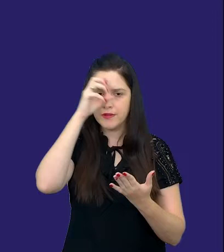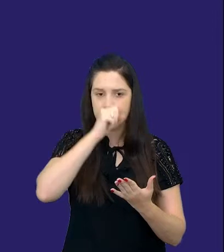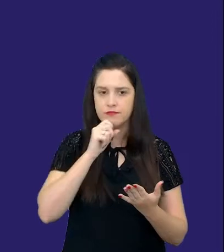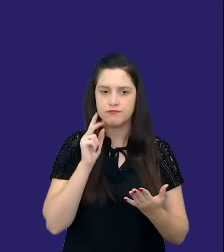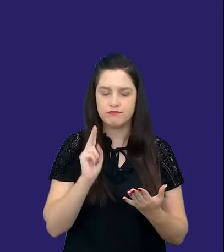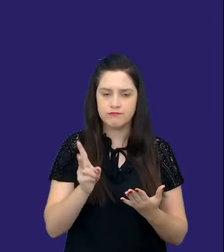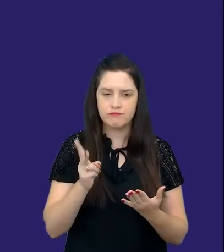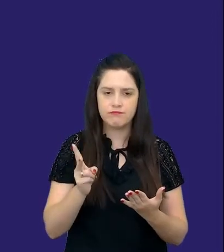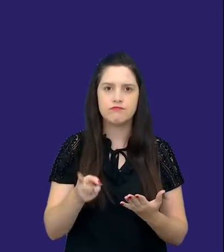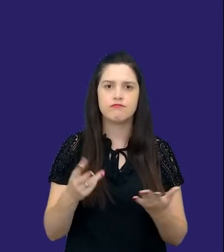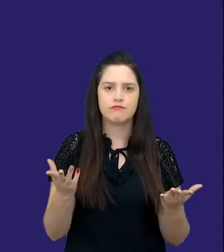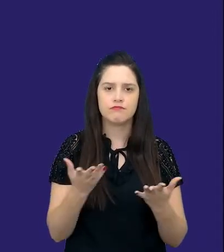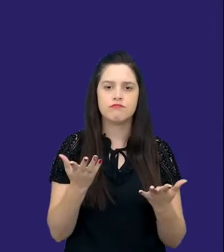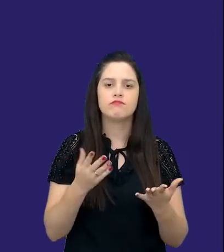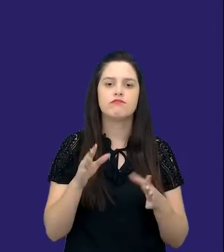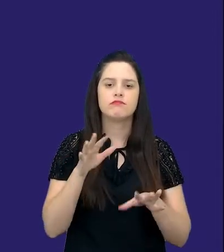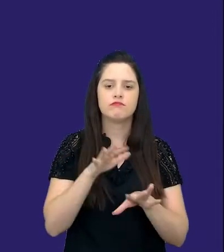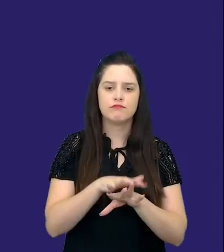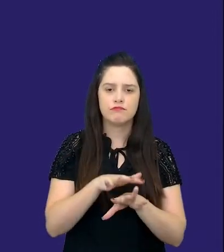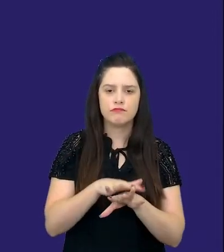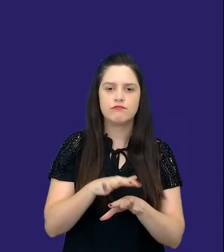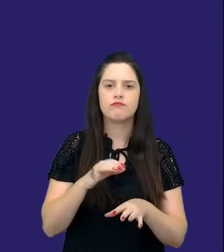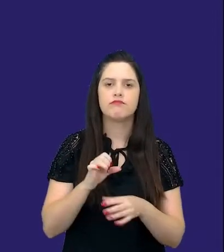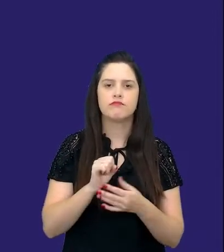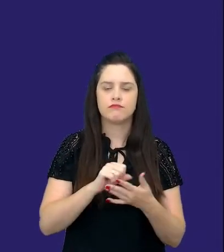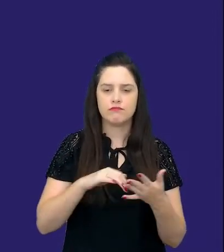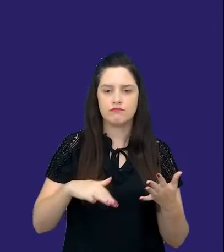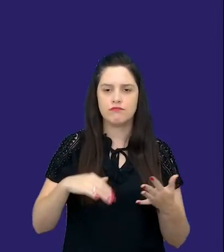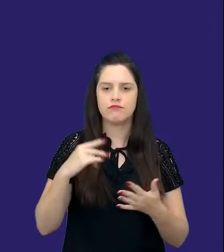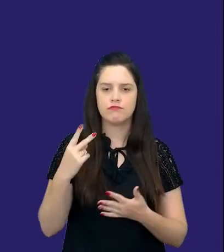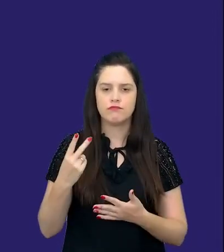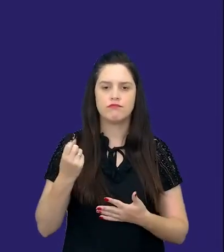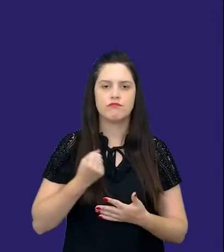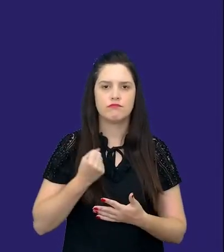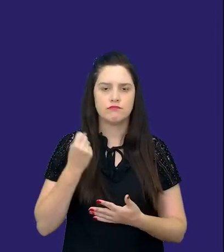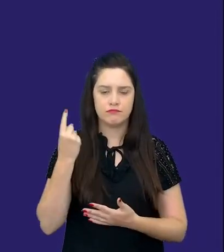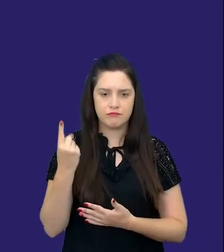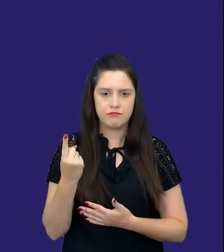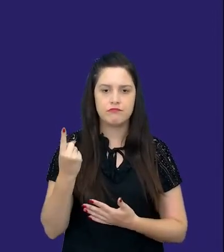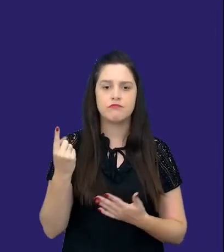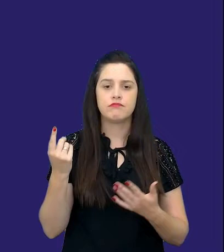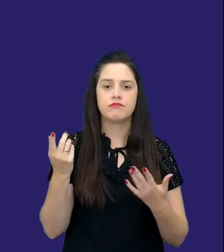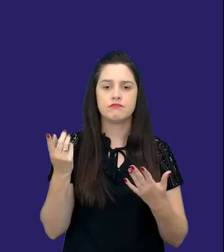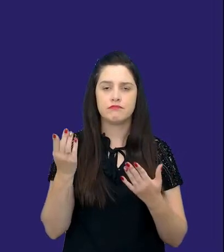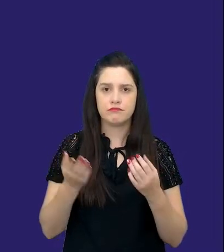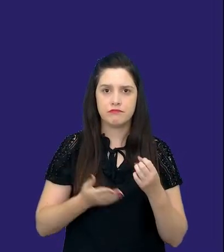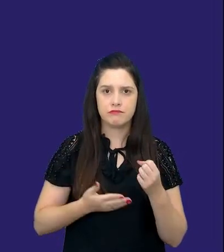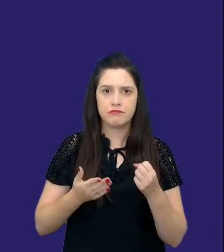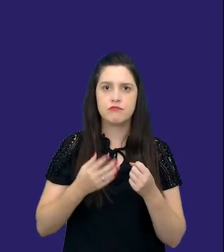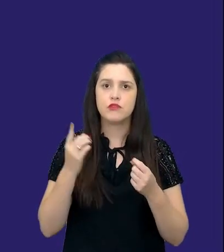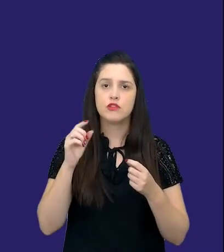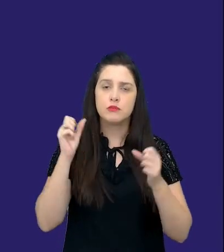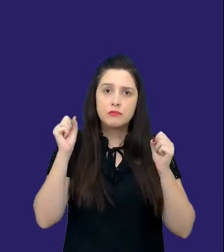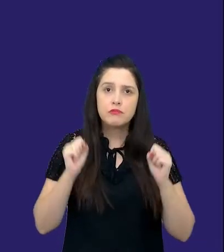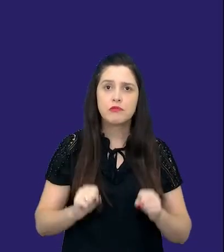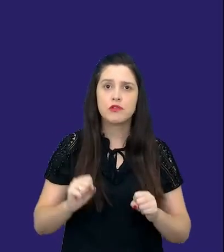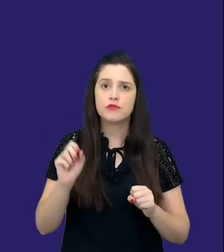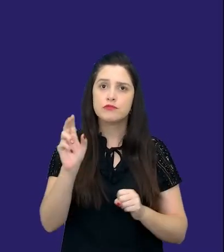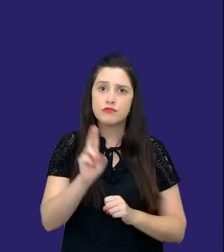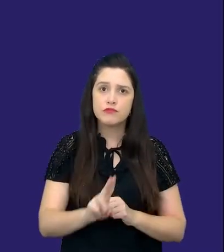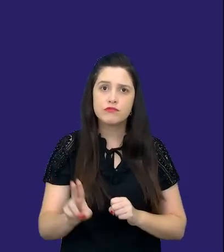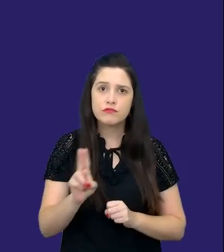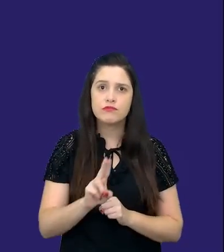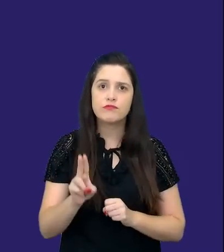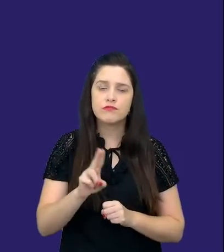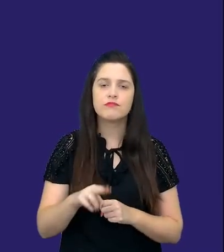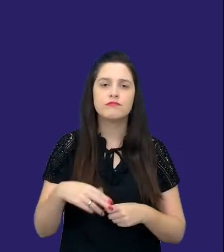nesse ícone que está abaixo, quando vocês pegarem o PPT, basta clicar ou acessar a página da EFAP, e vocês podem utilizar esse Caderno do